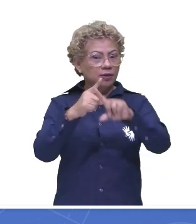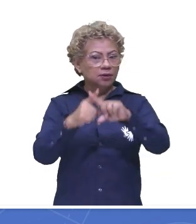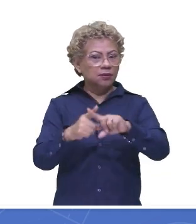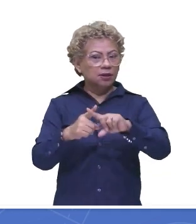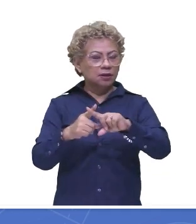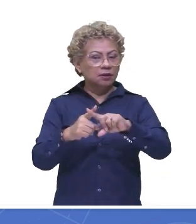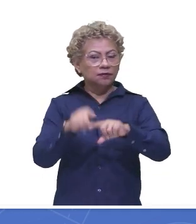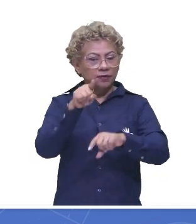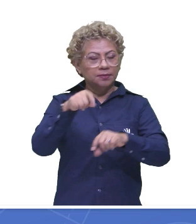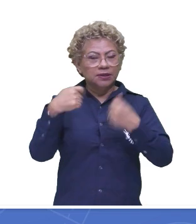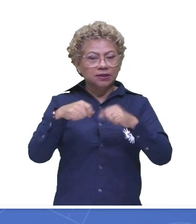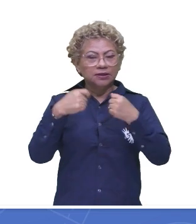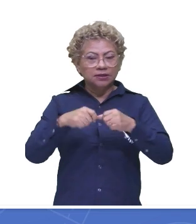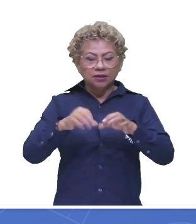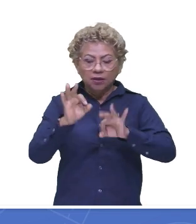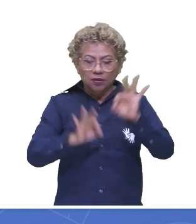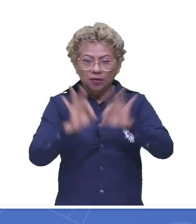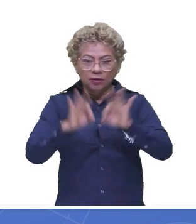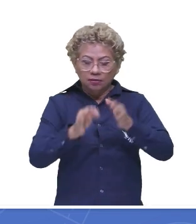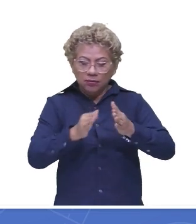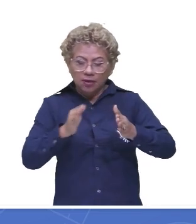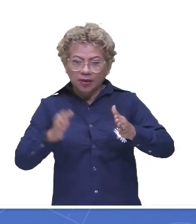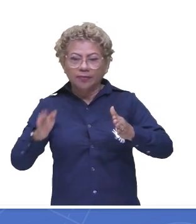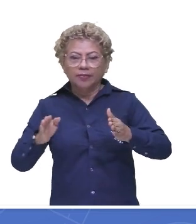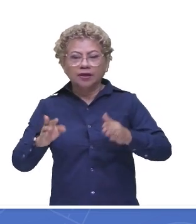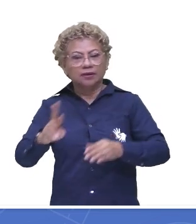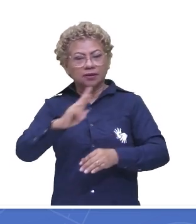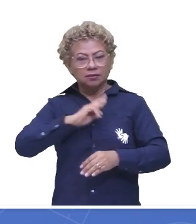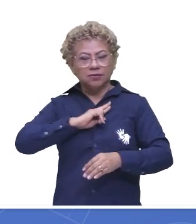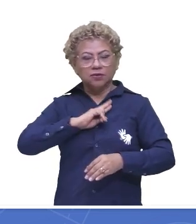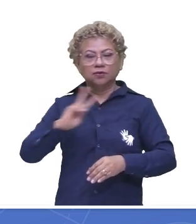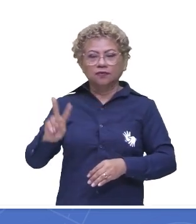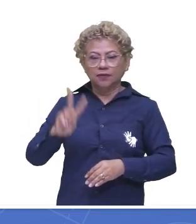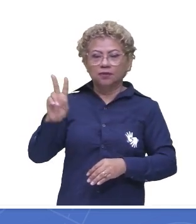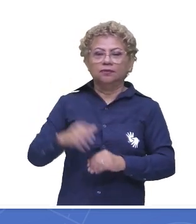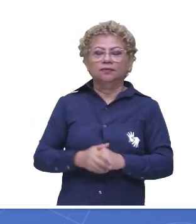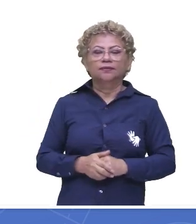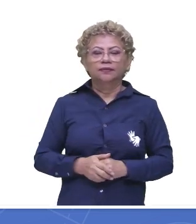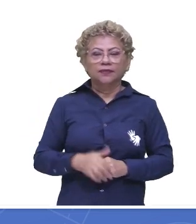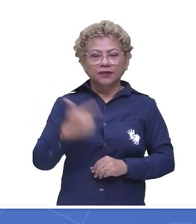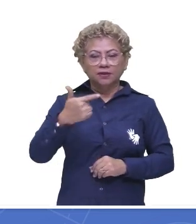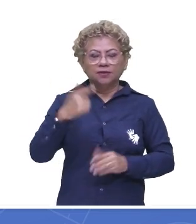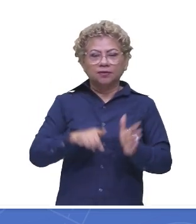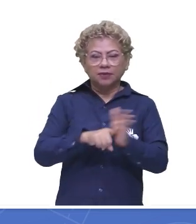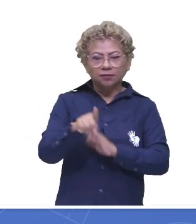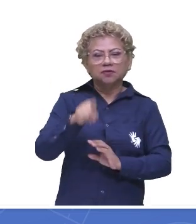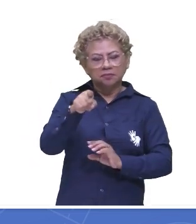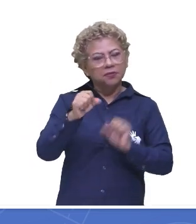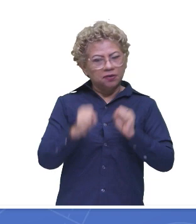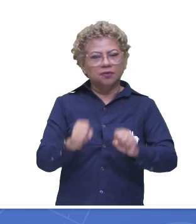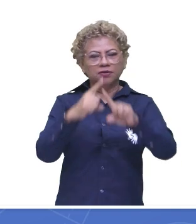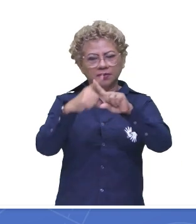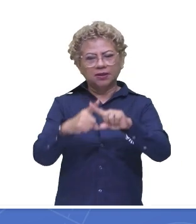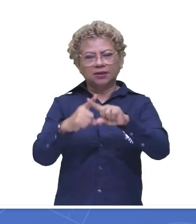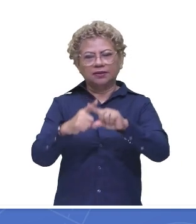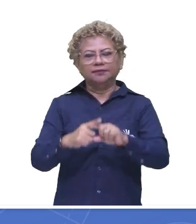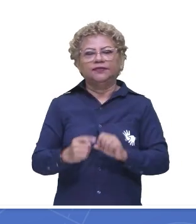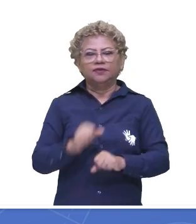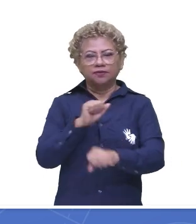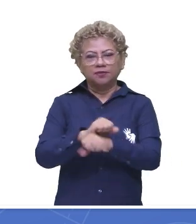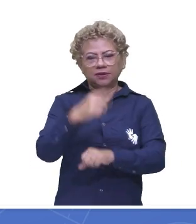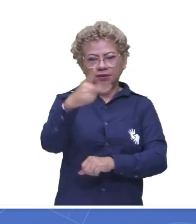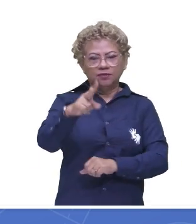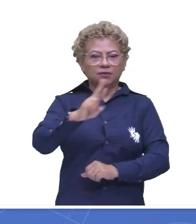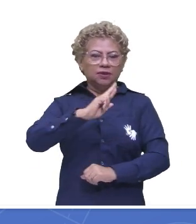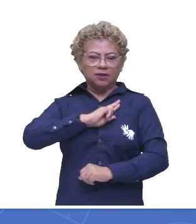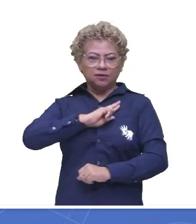a conta e vai colocar um valor como resultado. Na segunda questão, você marca uma alternativa. Beleza? Então, eu espero a resposta de